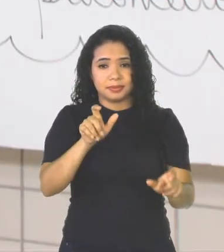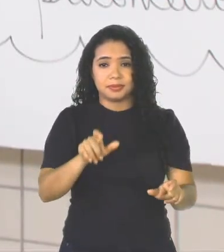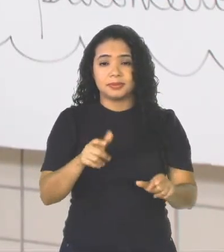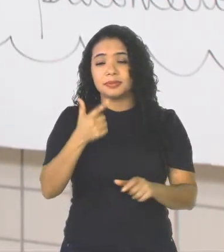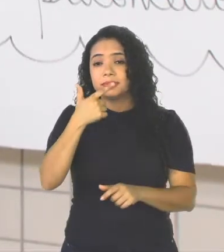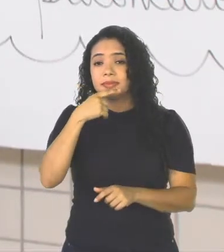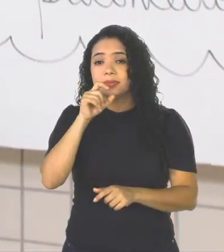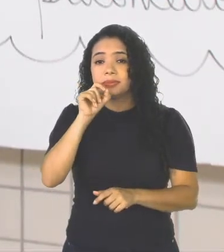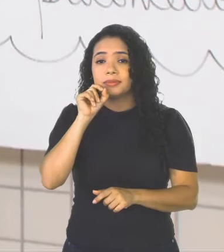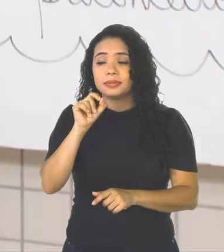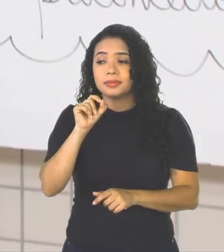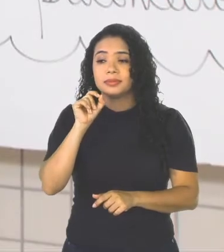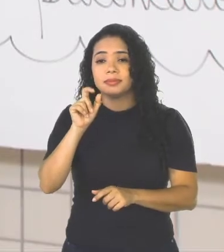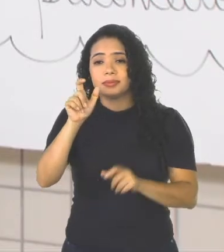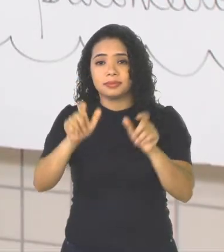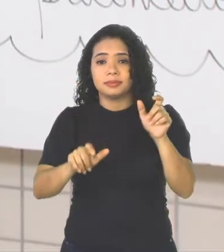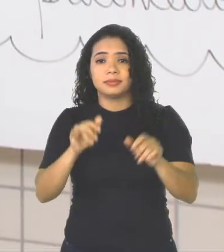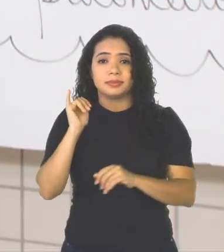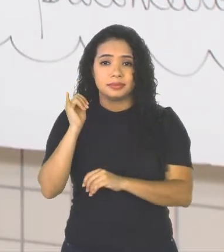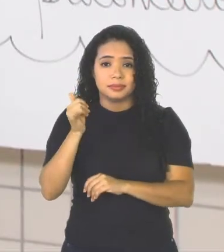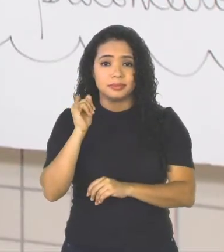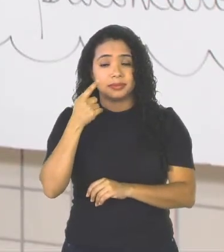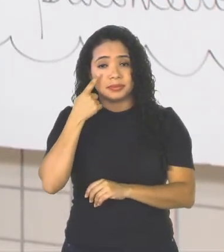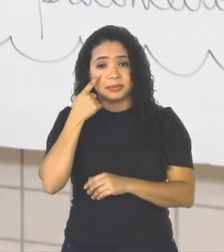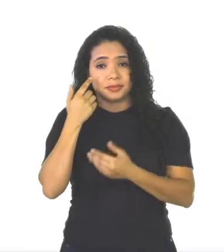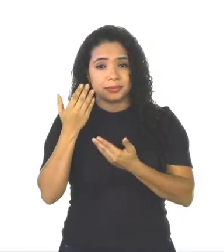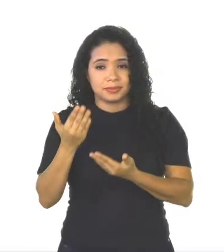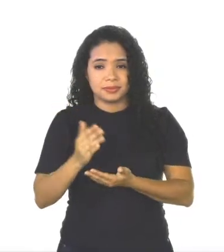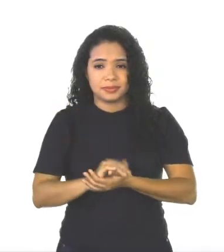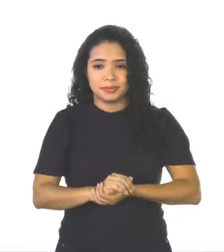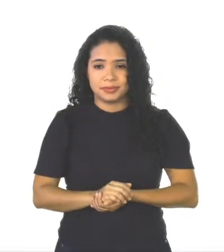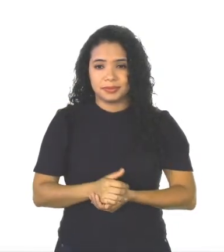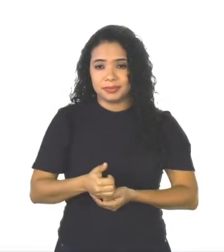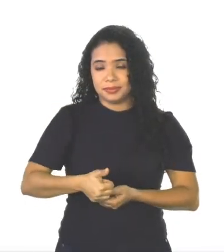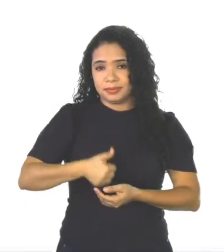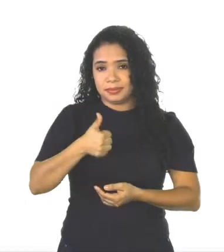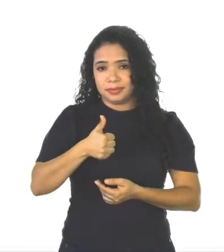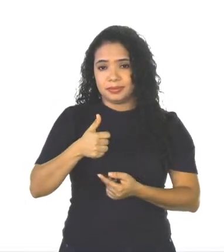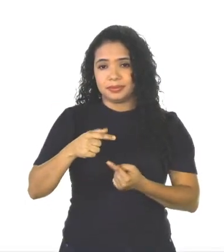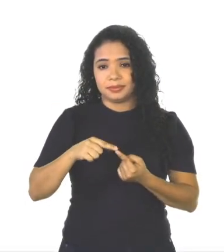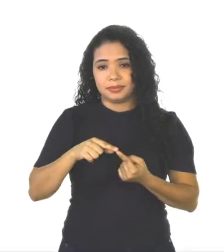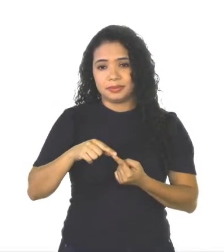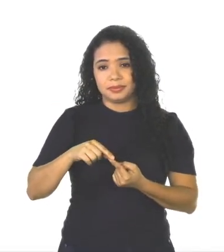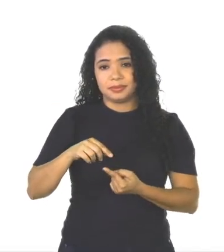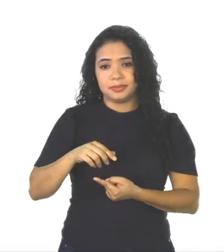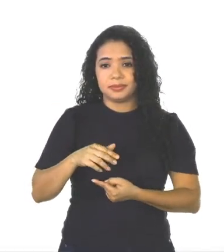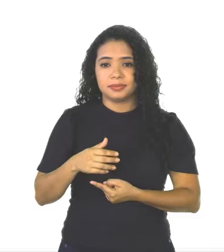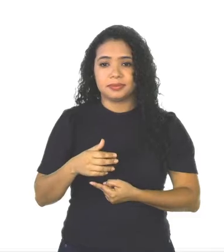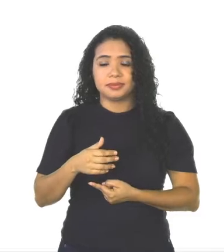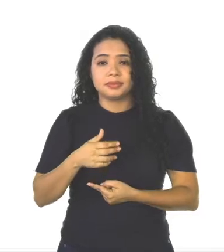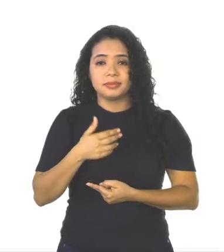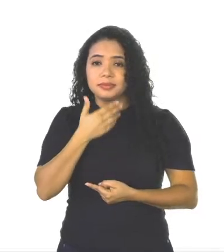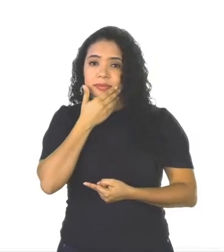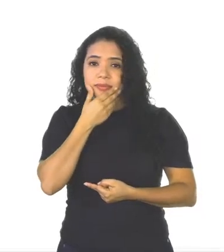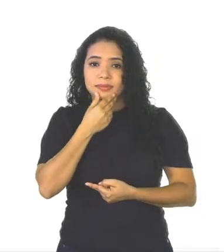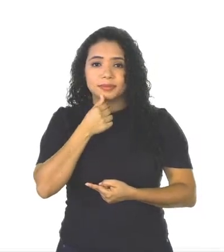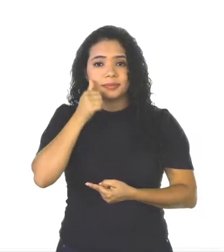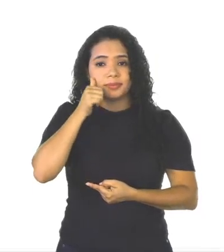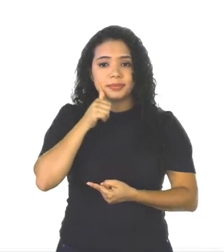as personagens dessa narrativa? Então, vamos ver aqui. Primeiro, a gente tem o senhor e a senhora Bennet,